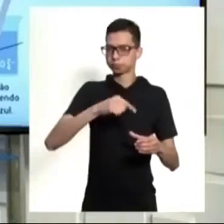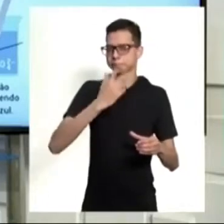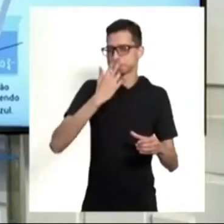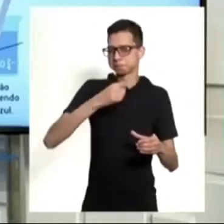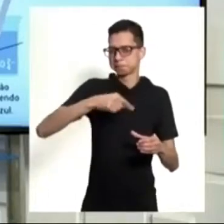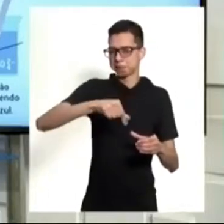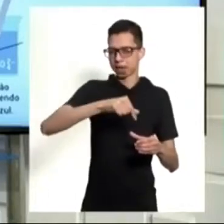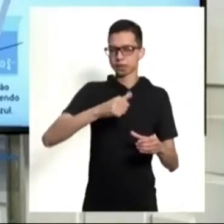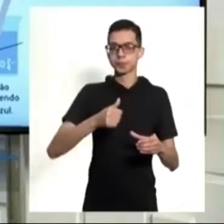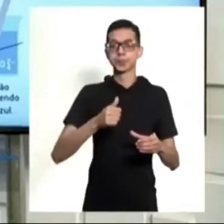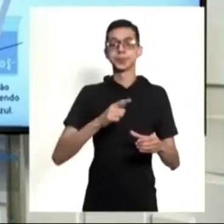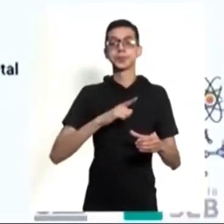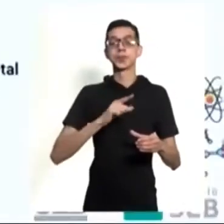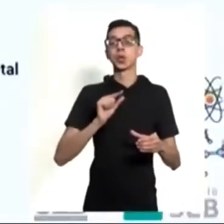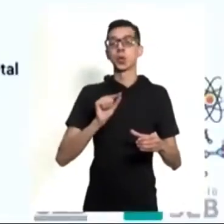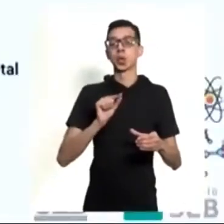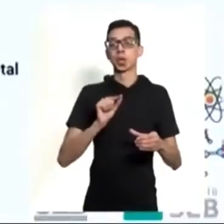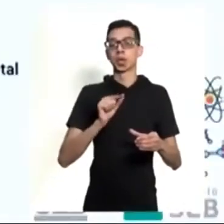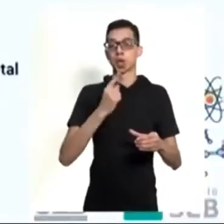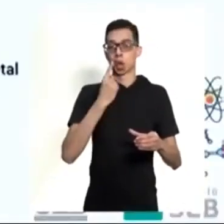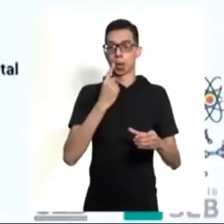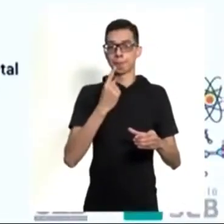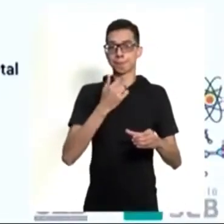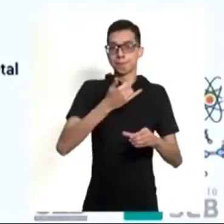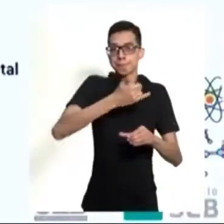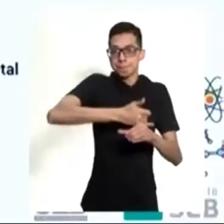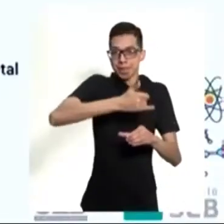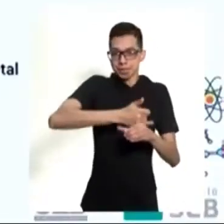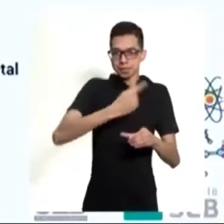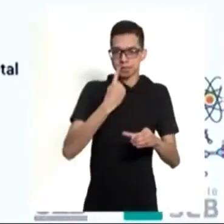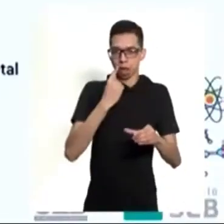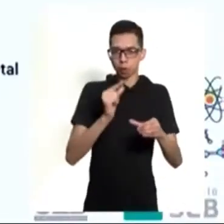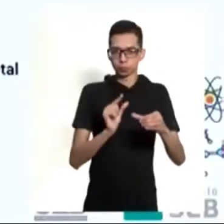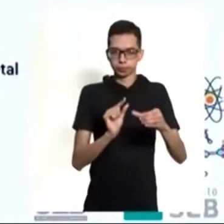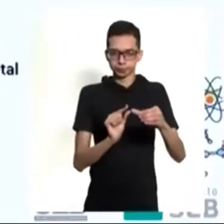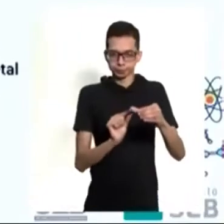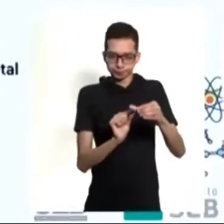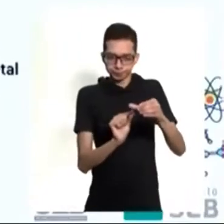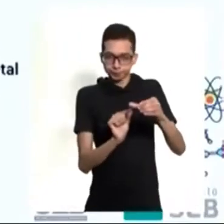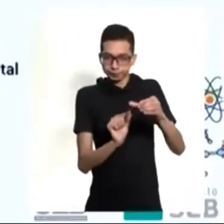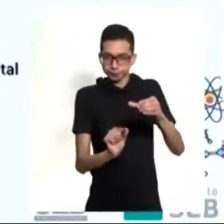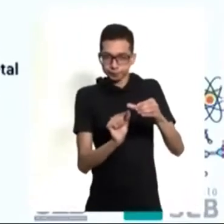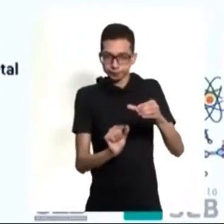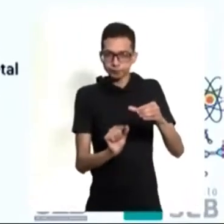Um pedacinho de metal. Ele conecta isso através de um fiozinho condutor, coloca uma lâmpada no meio